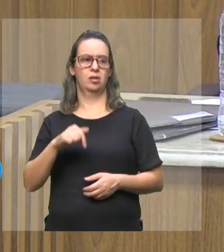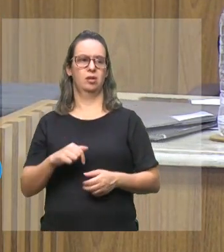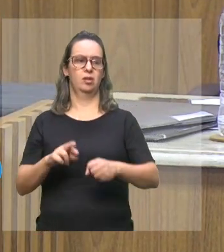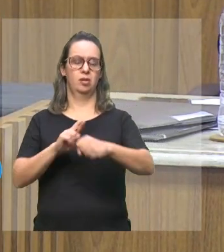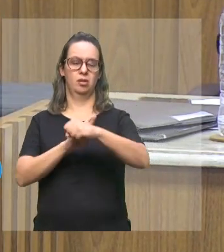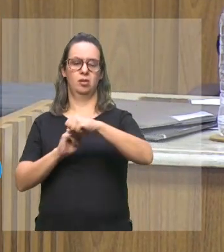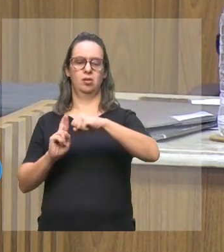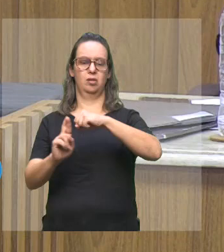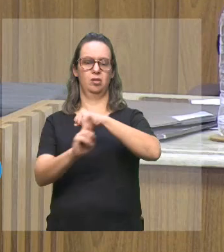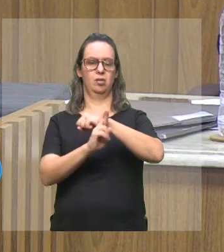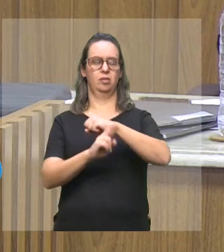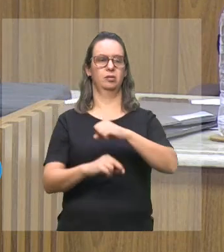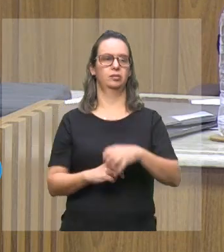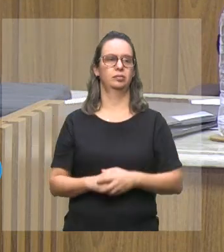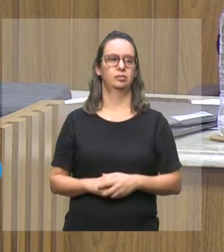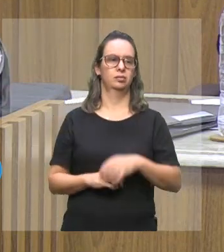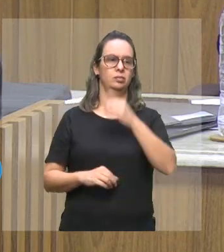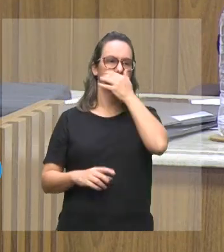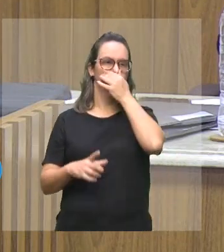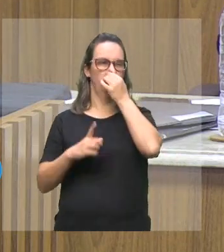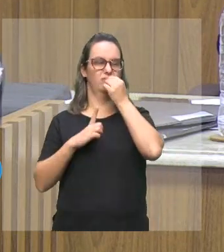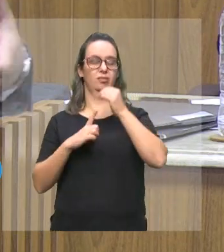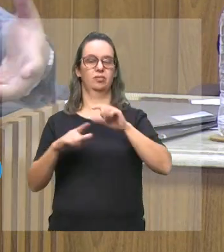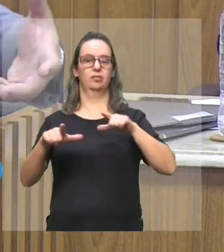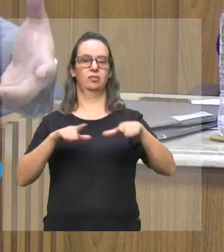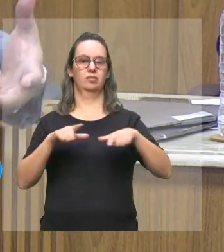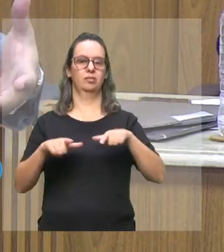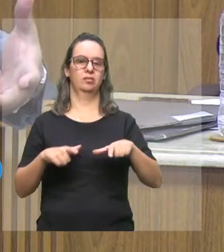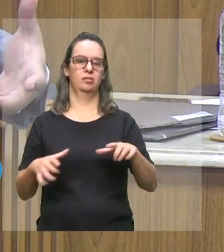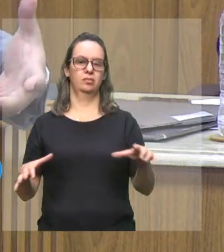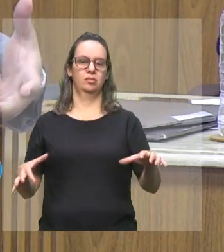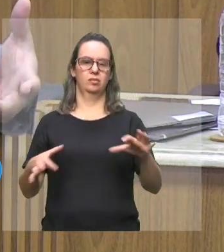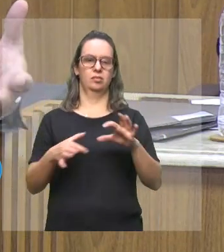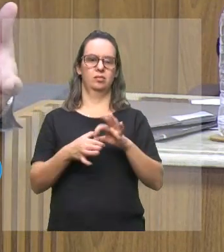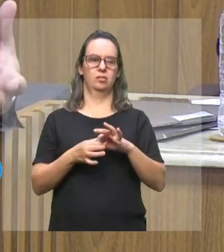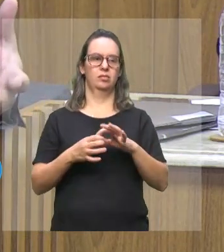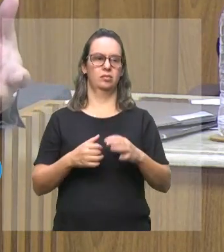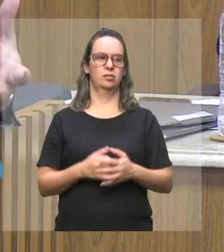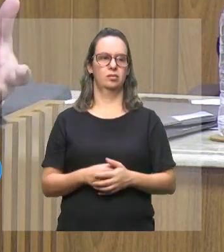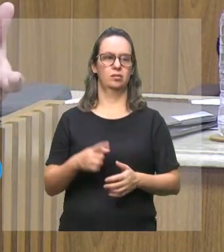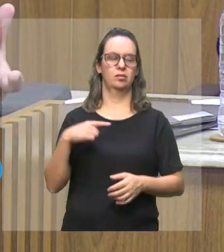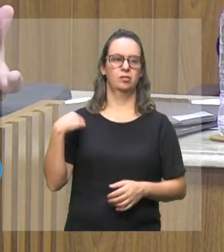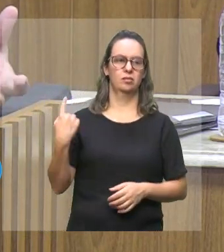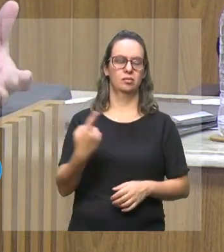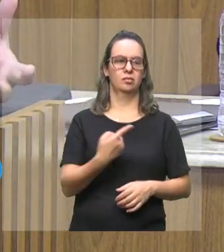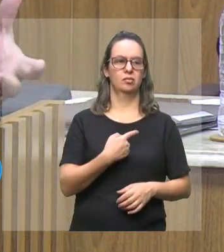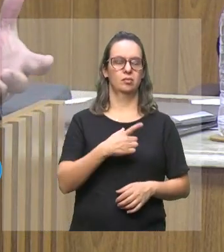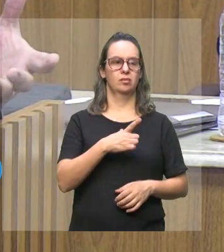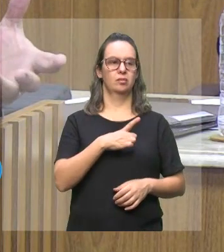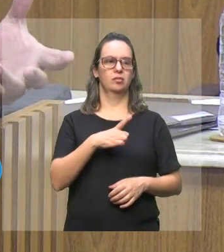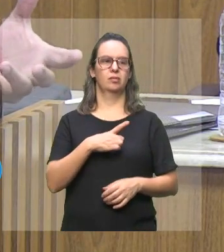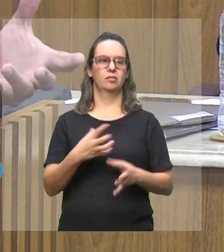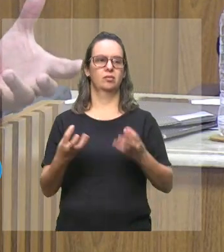Mas tem que trabalhar em conjunto, num coro. Não é? Então, nós temos a oportunidade hoje, presidente, de aprovarmos